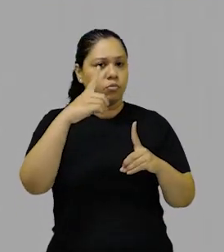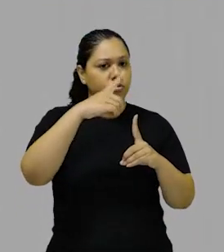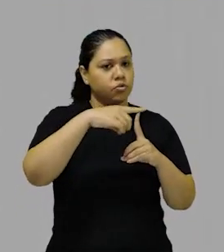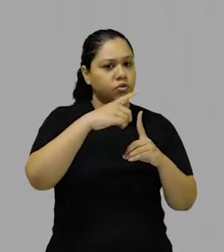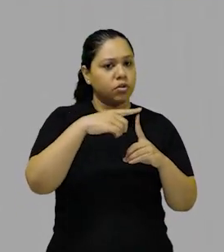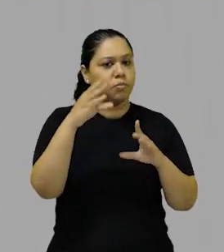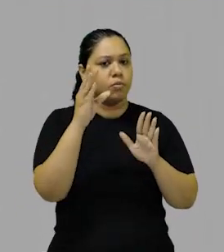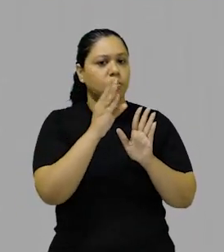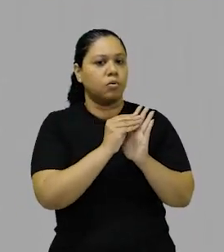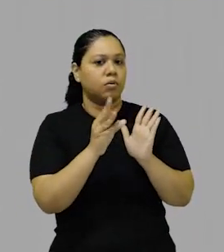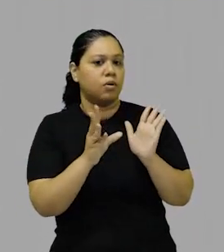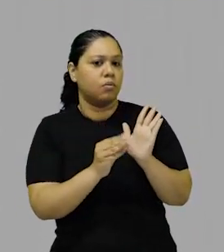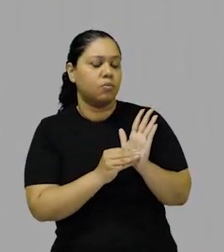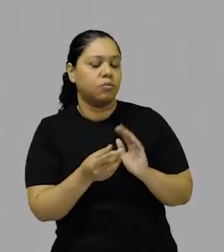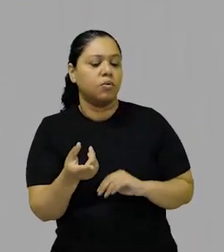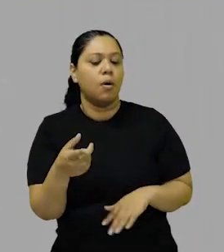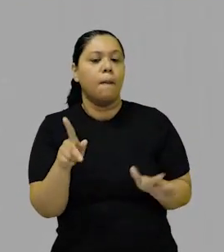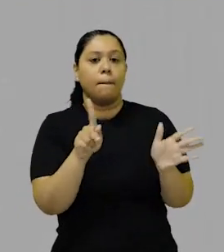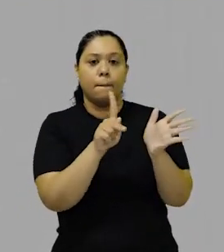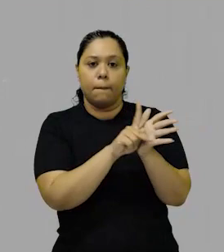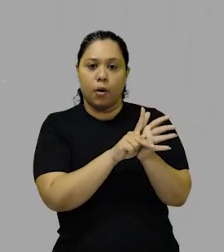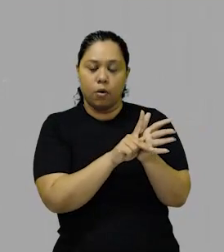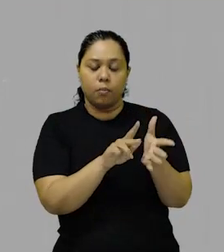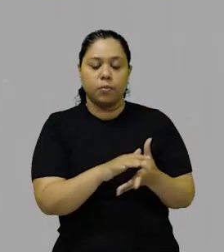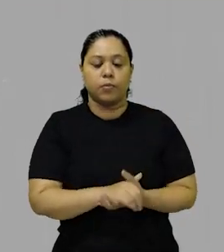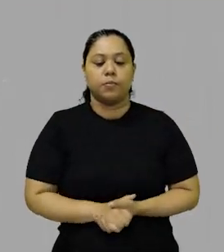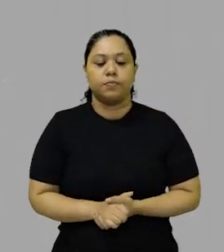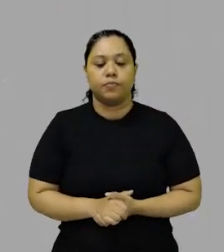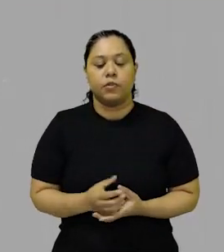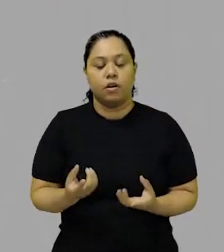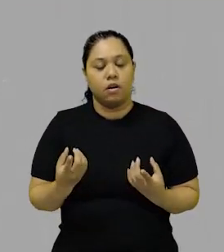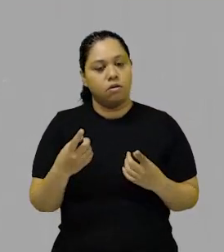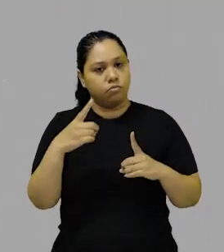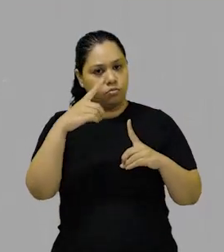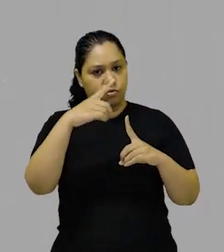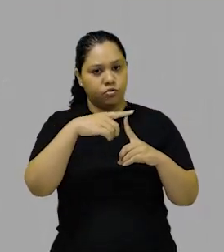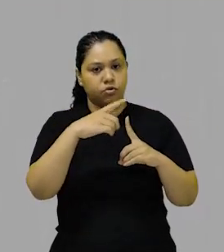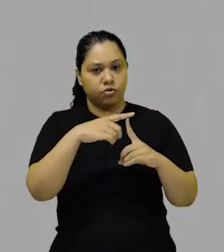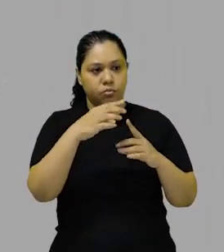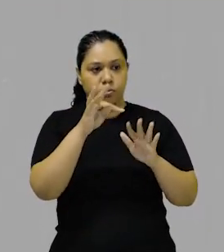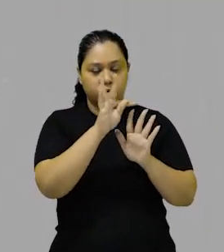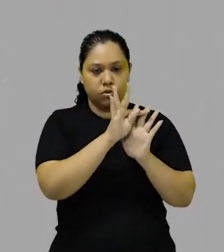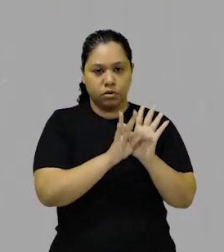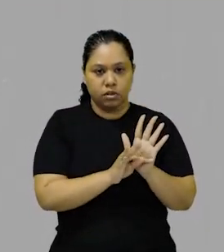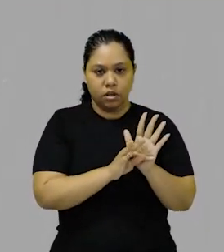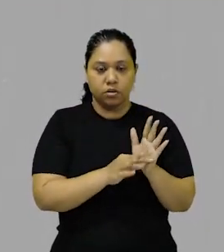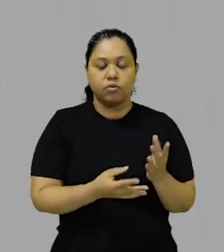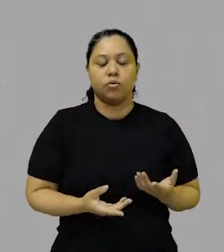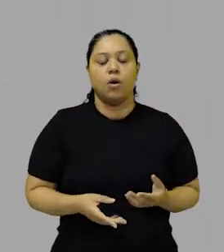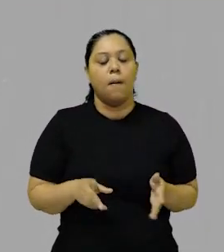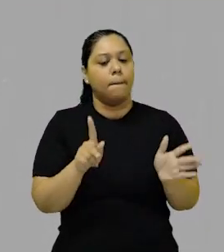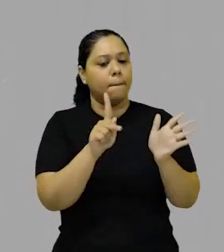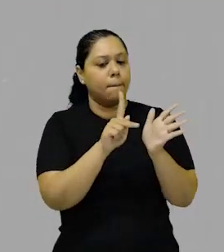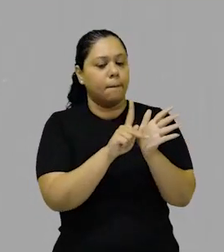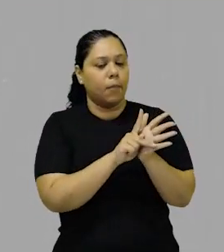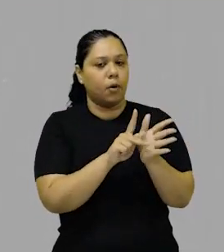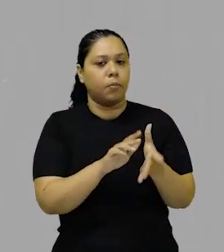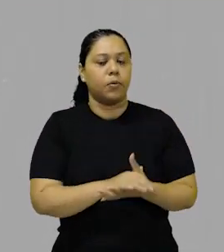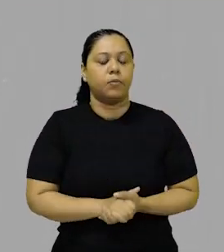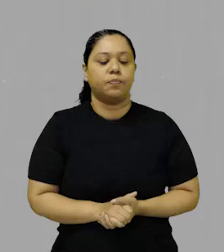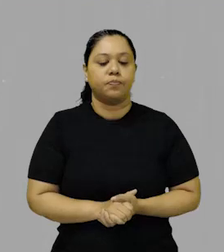em particular. Ou seja, é um tipo de texto que tem um conteúdo ou um formato específico. Tá? E